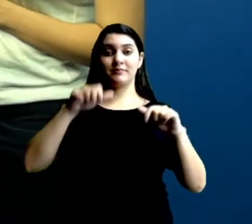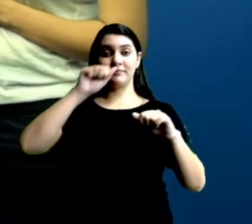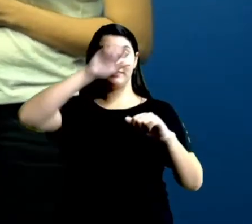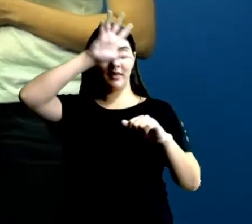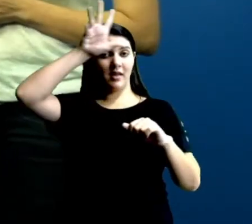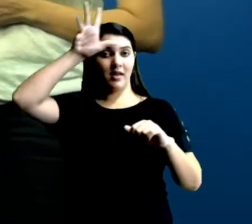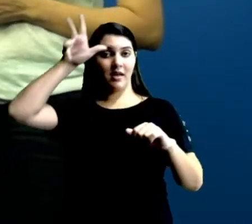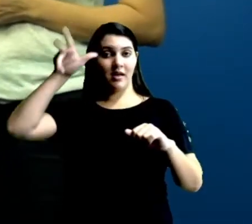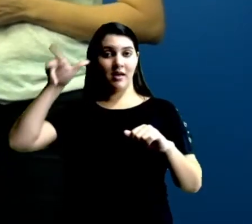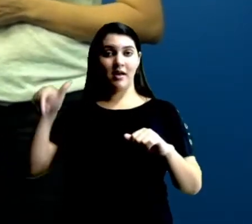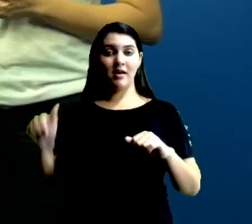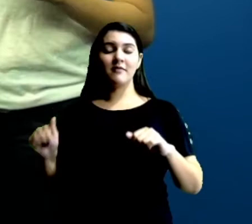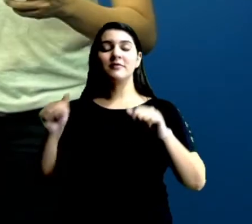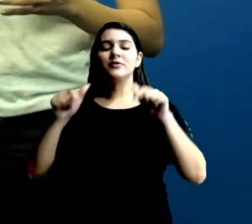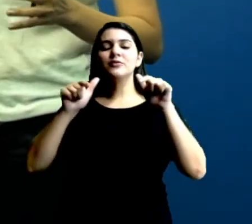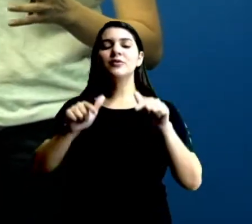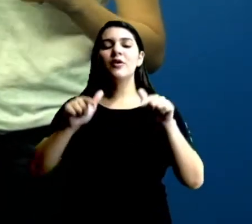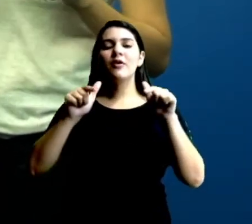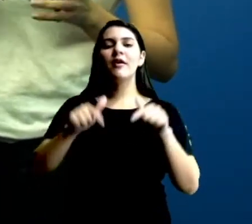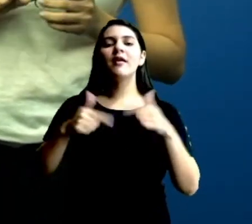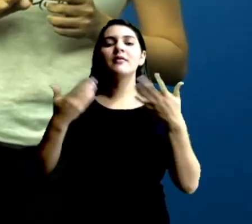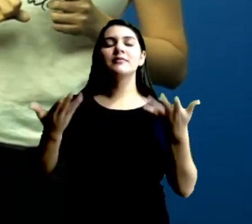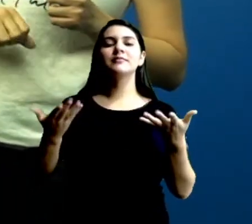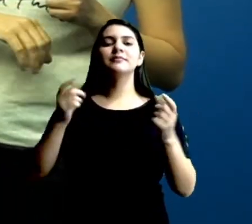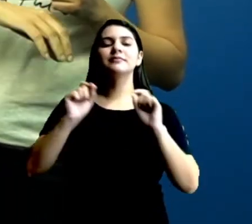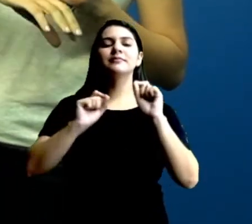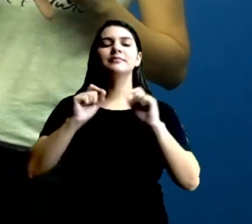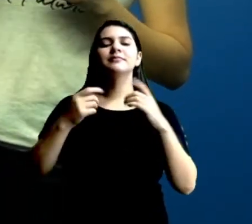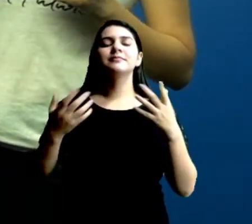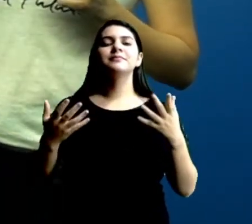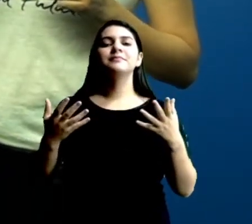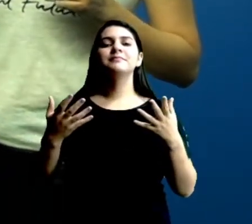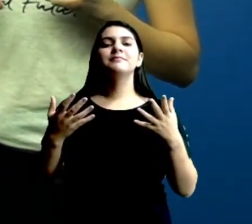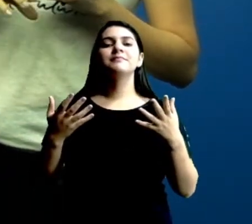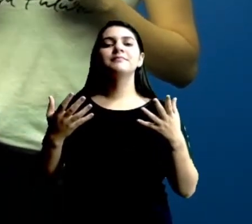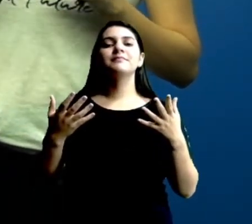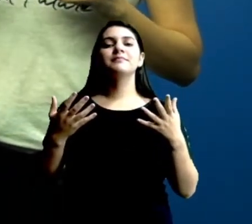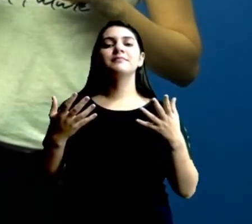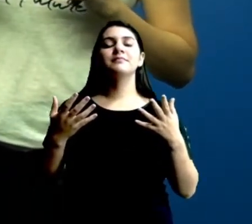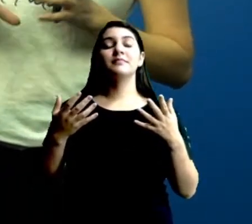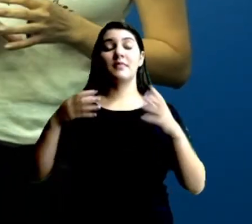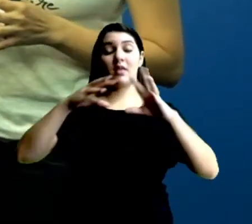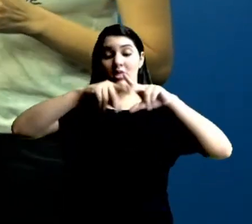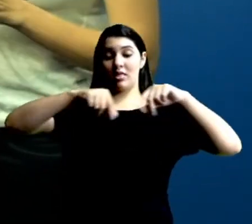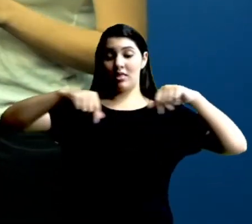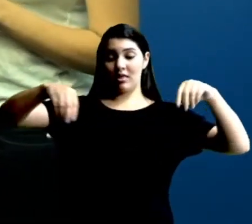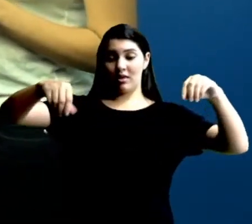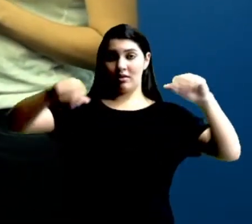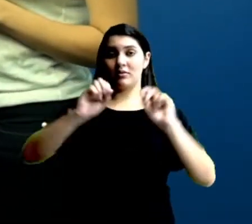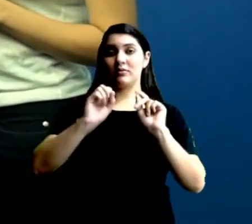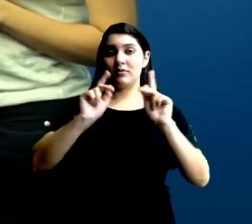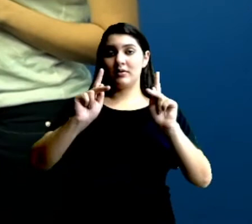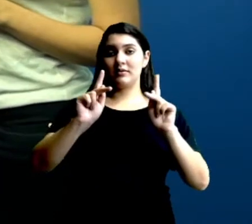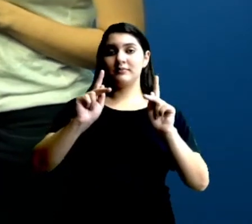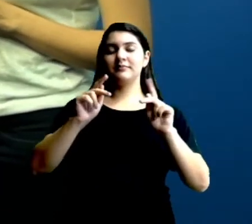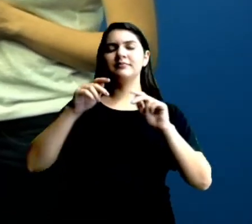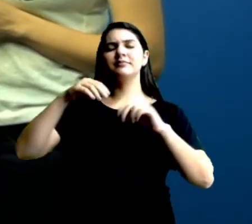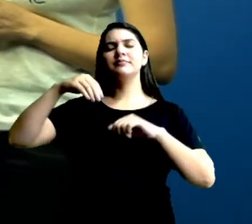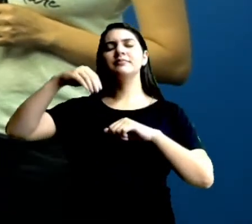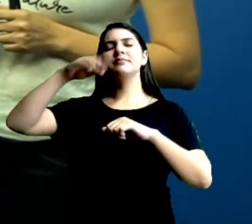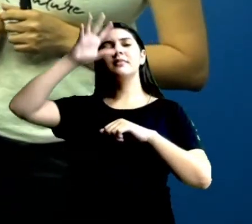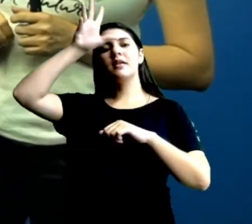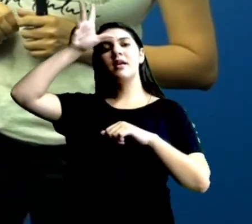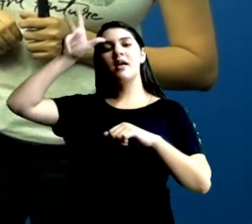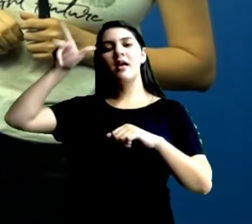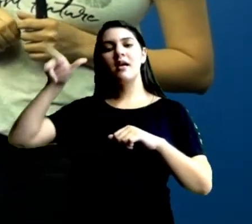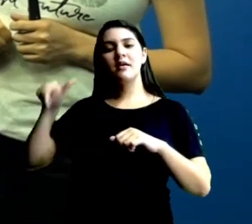faz parte, o território da África faz parte desse deserto, tá? Então, é a parte da África quando eu